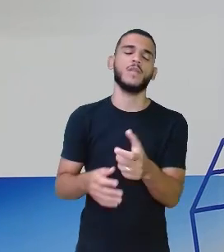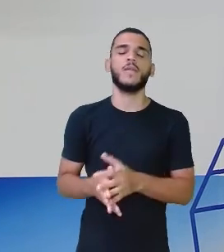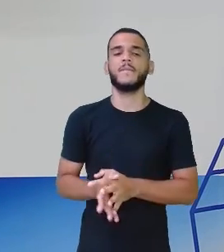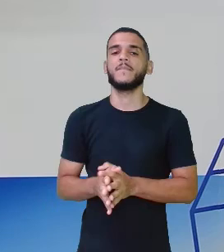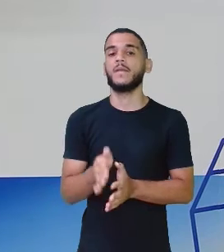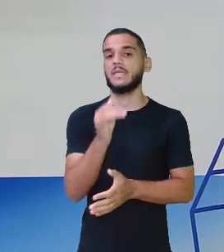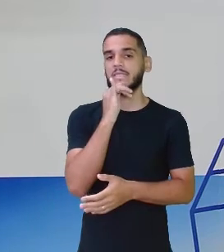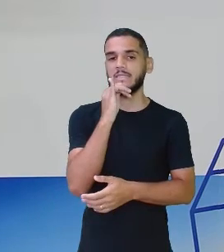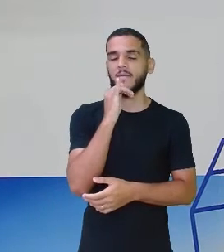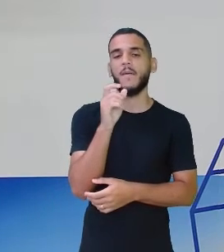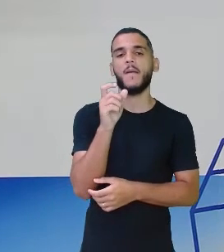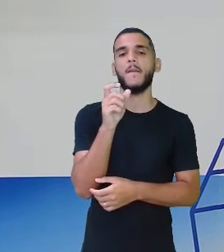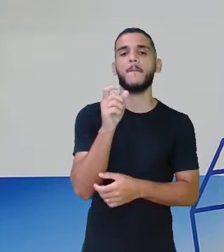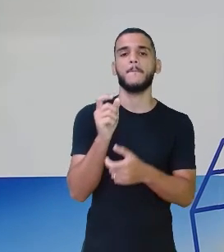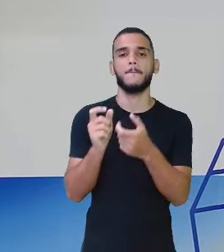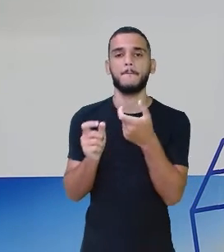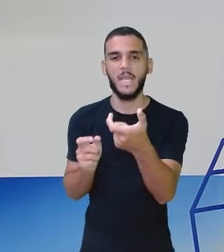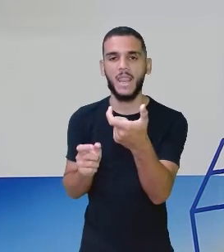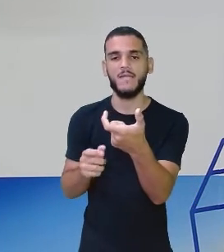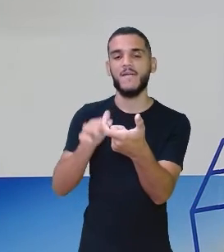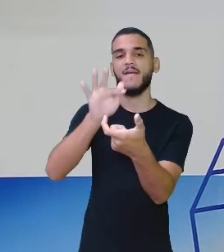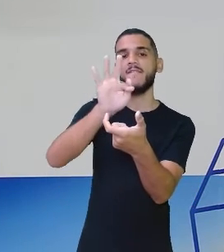a palavra fé.